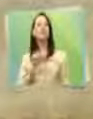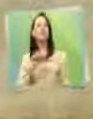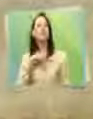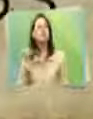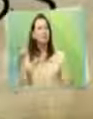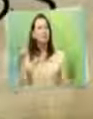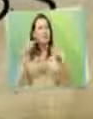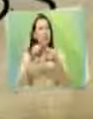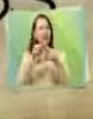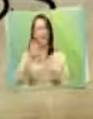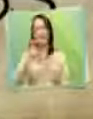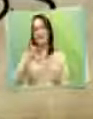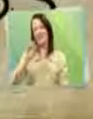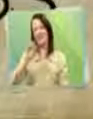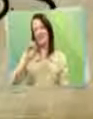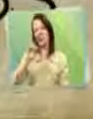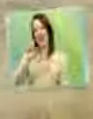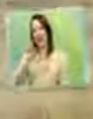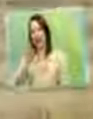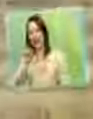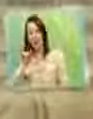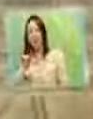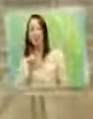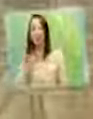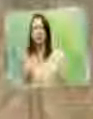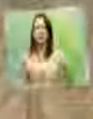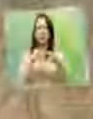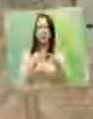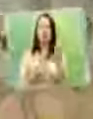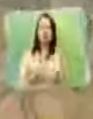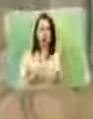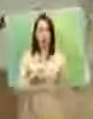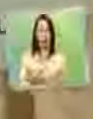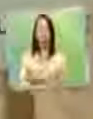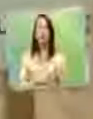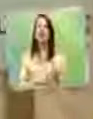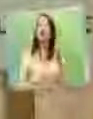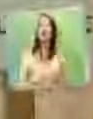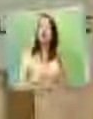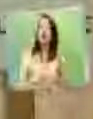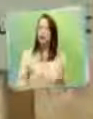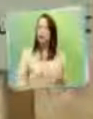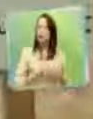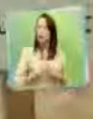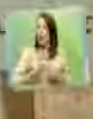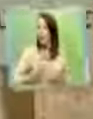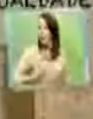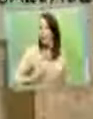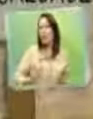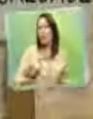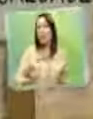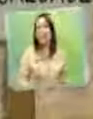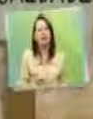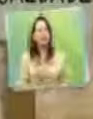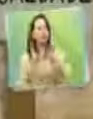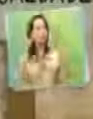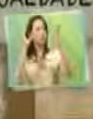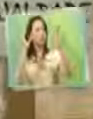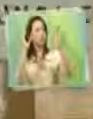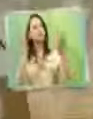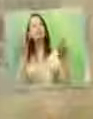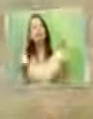Cidadania tem tudo a ver com direitos. Os direitos civis são os que garantem a vida, a liberdade e a